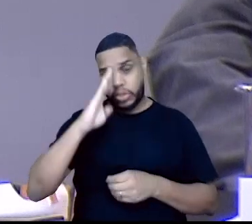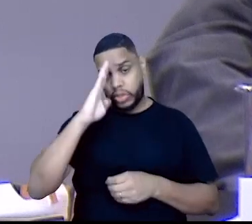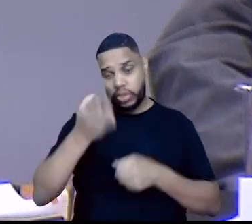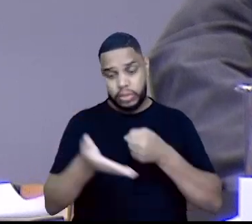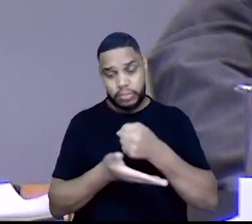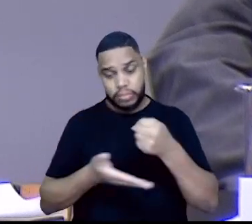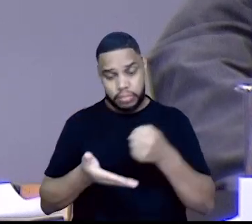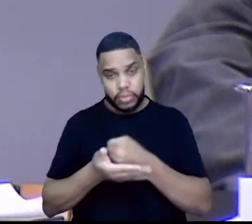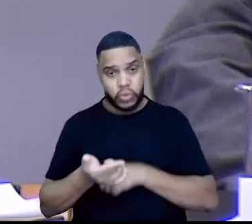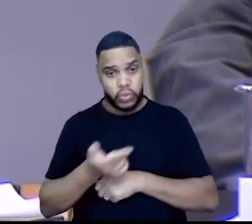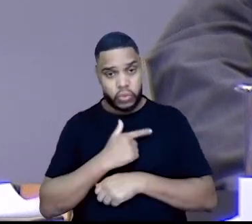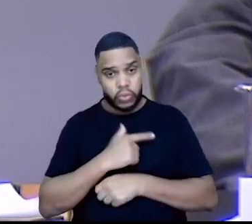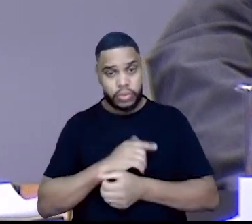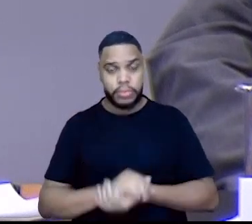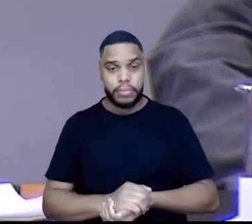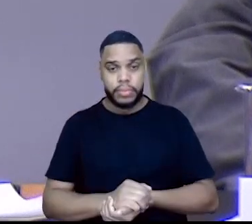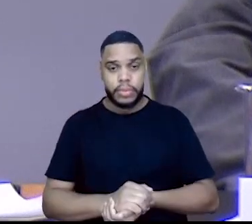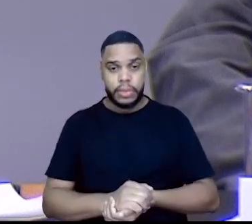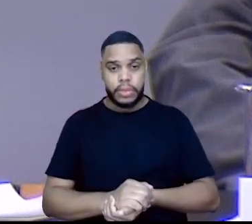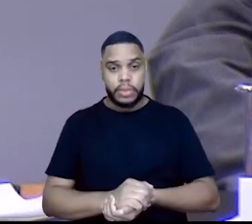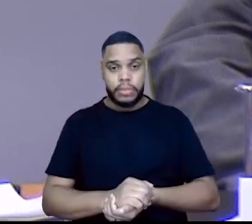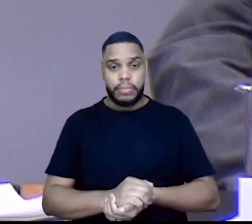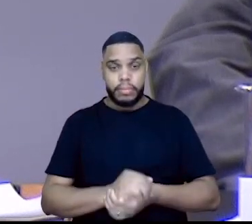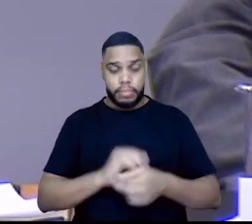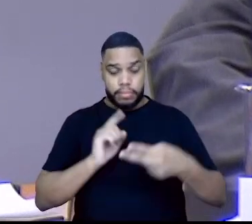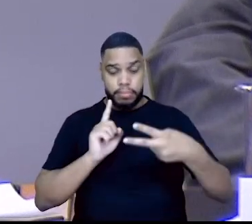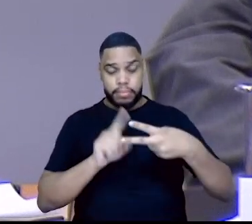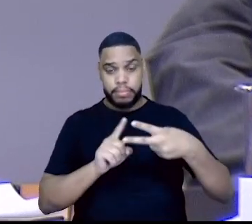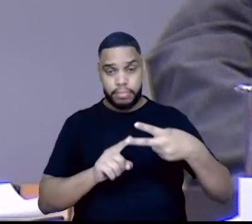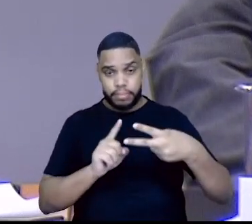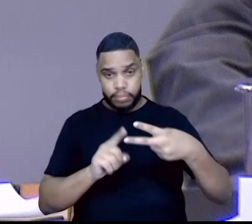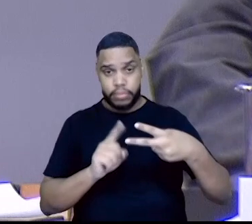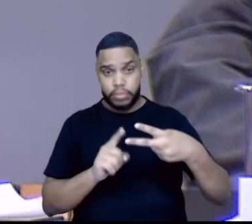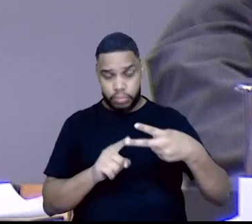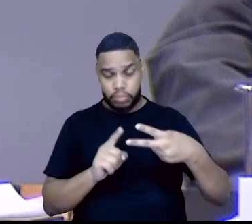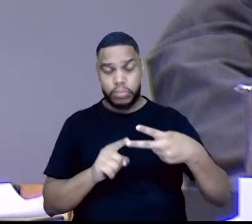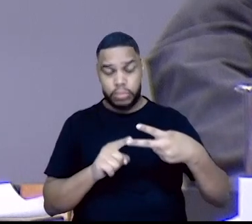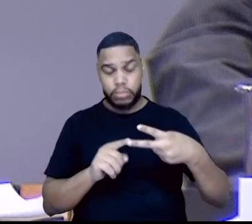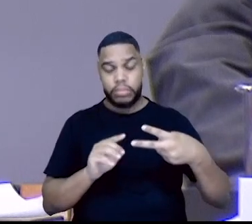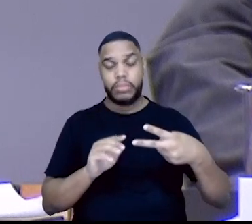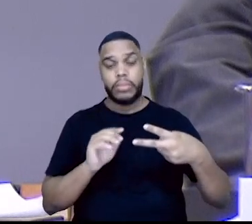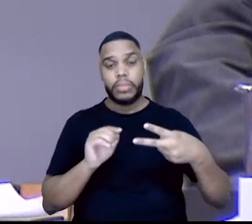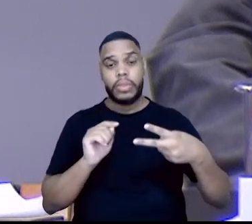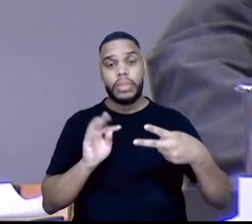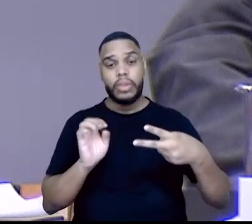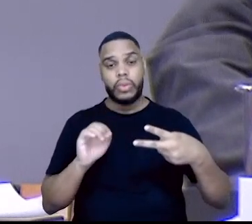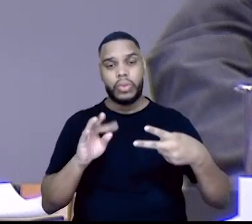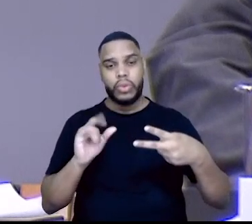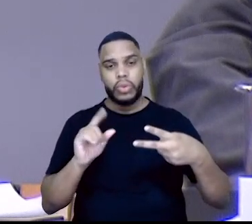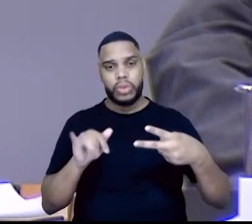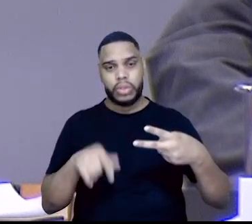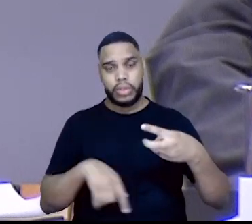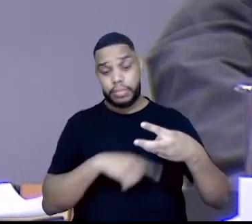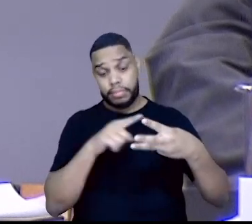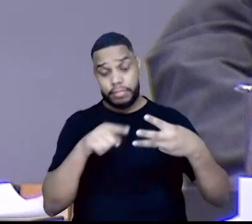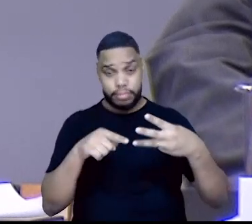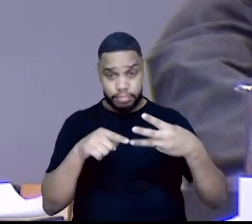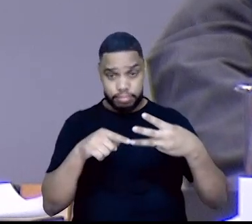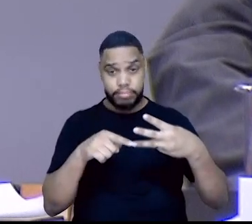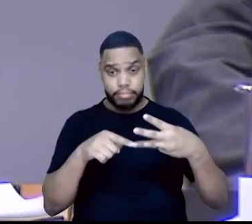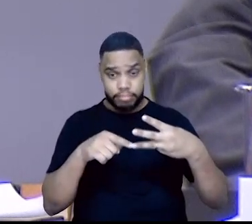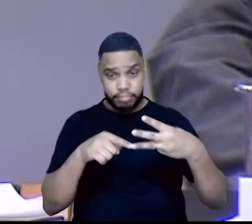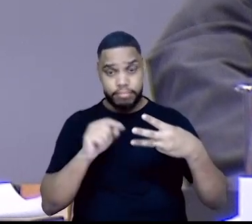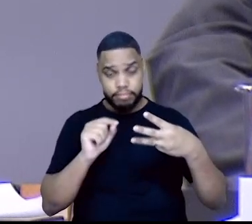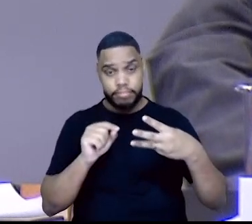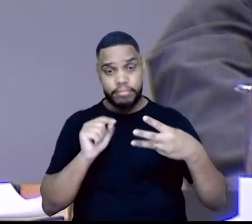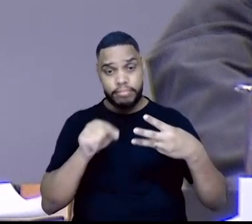esteja em jogo. Essa é a segunda dimensão, que é uma dimensão deontológica. E a terceira dimensão, que é uma